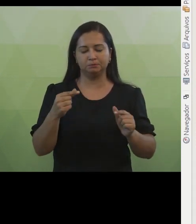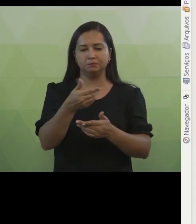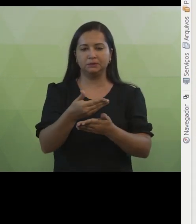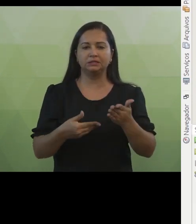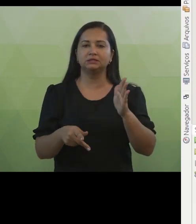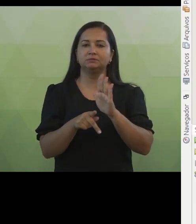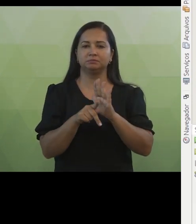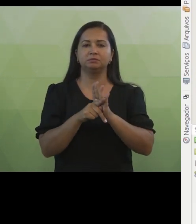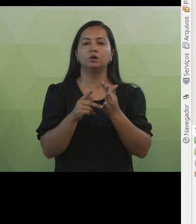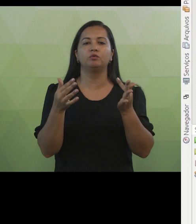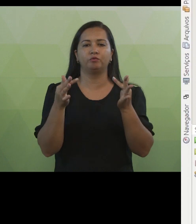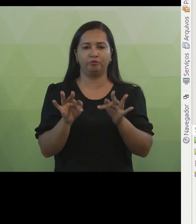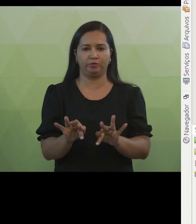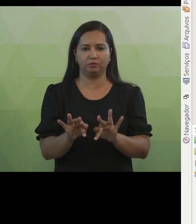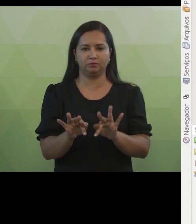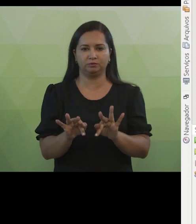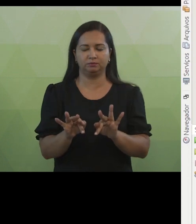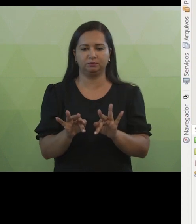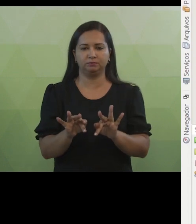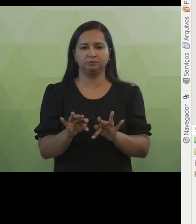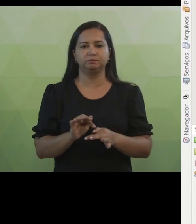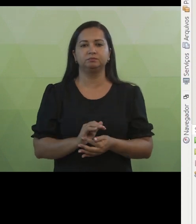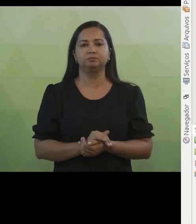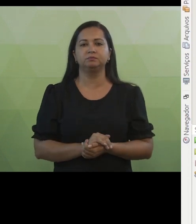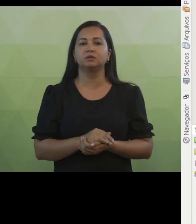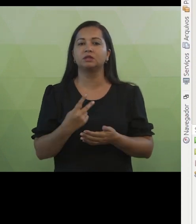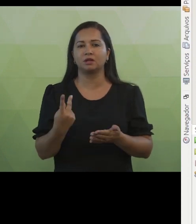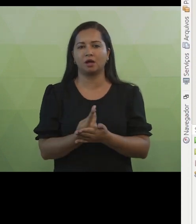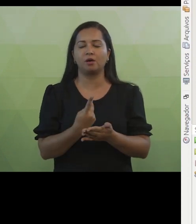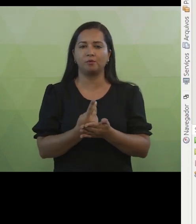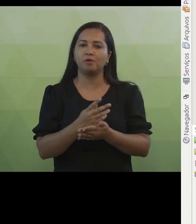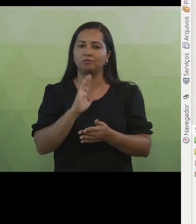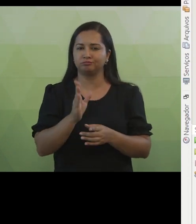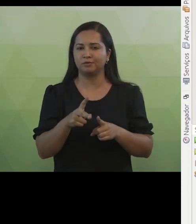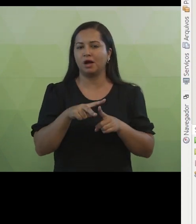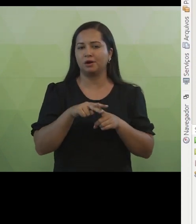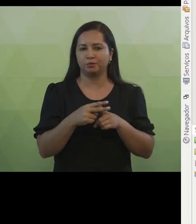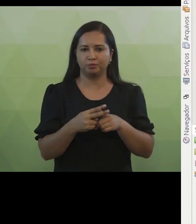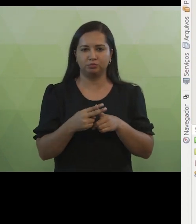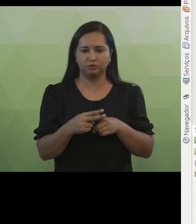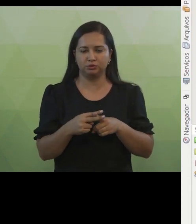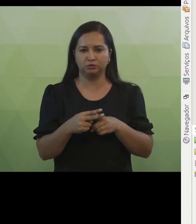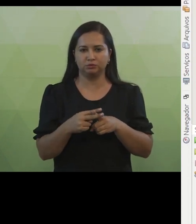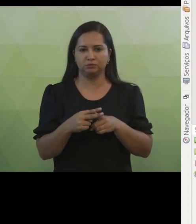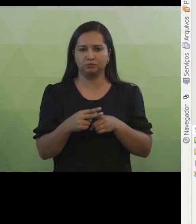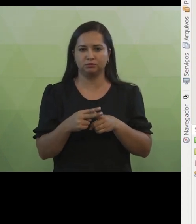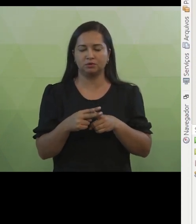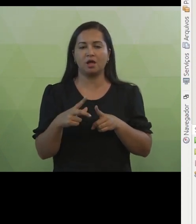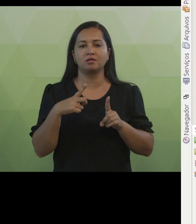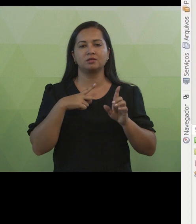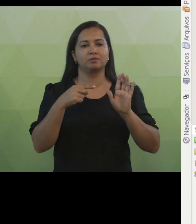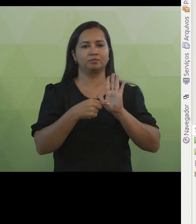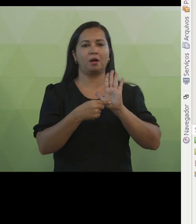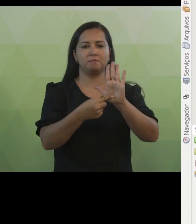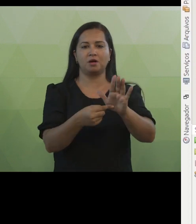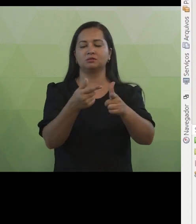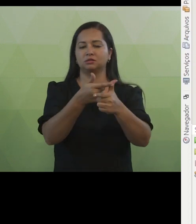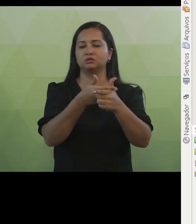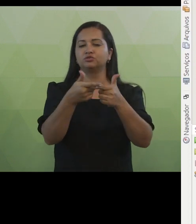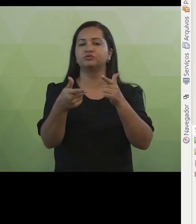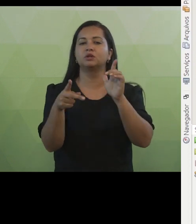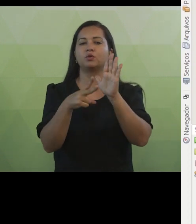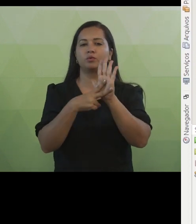finalização e o erro foi tratado, agora apresentando uma mensagem que foi uma divisão por